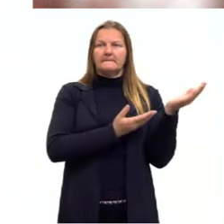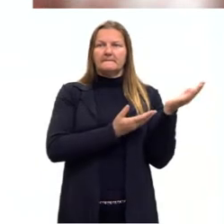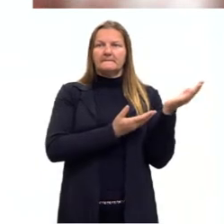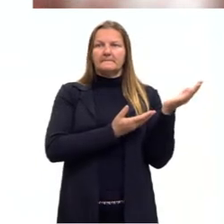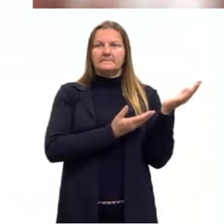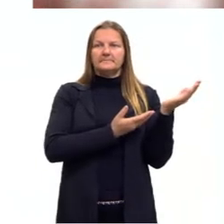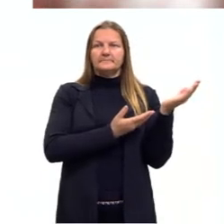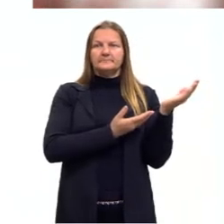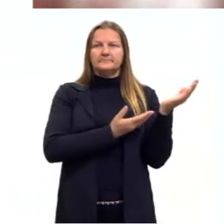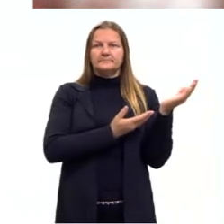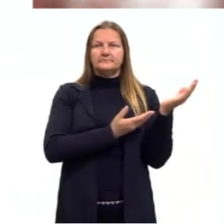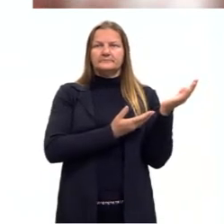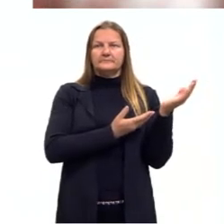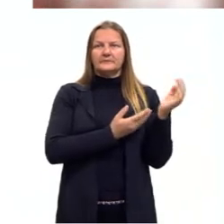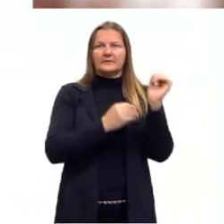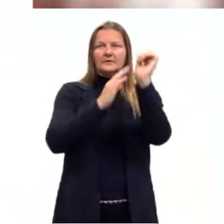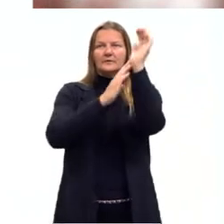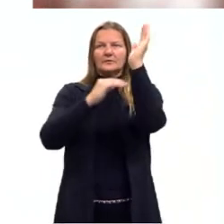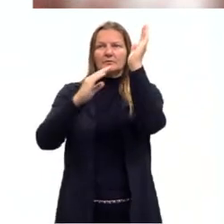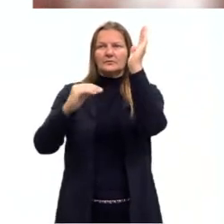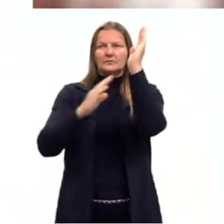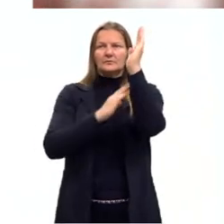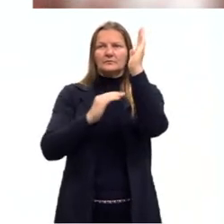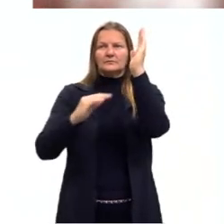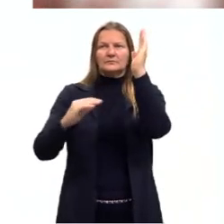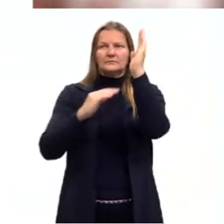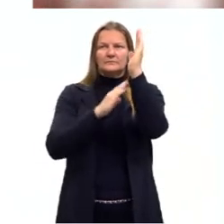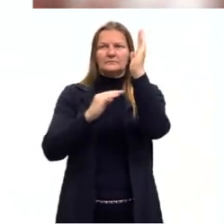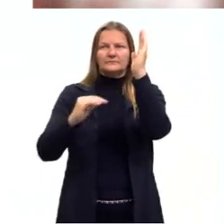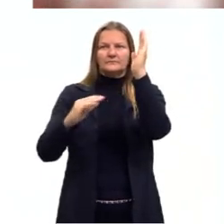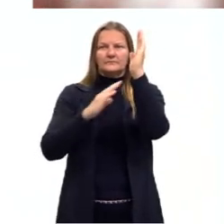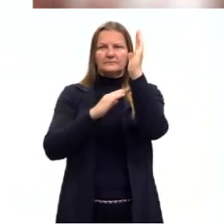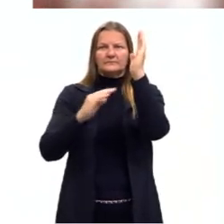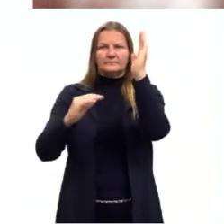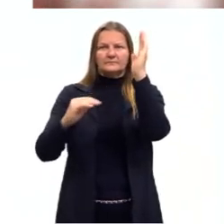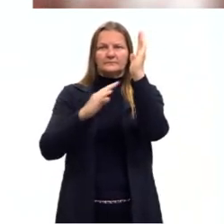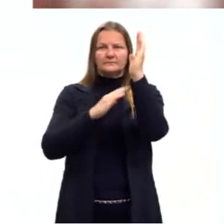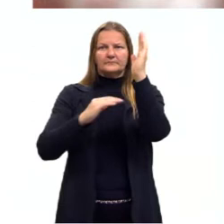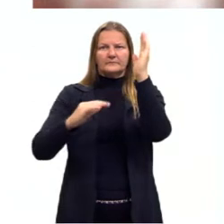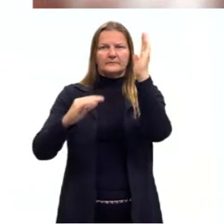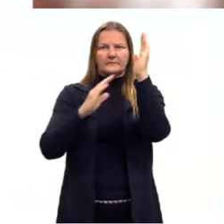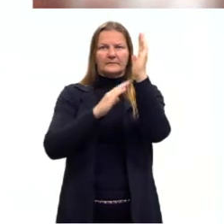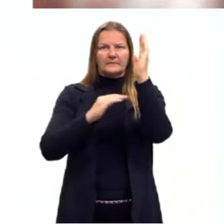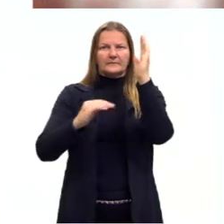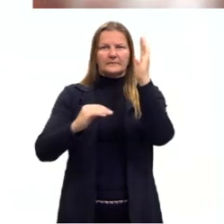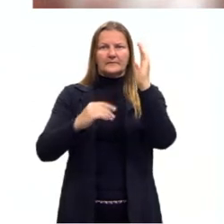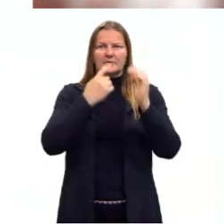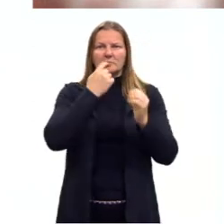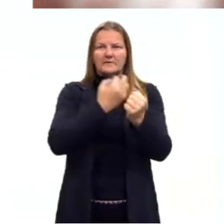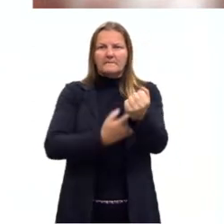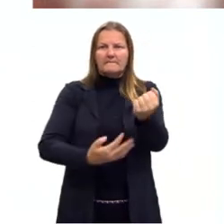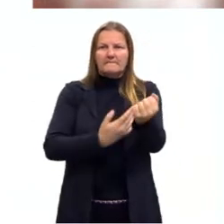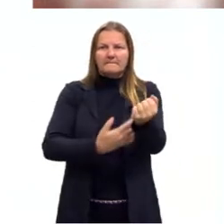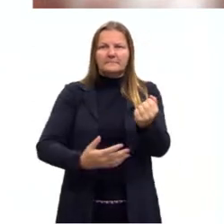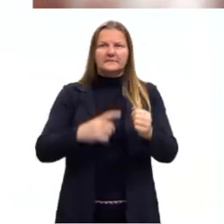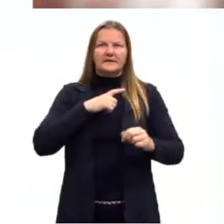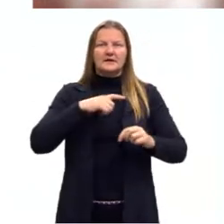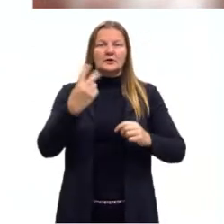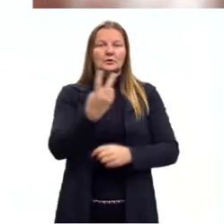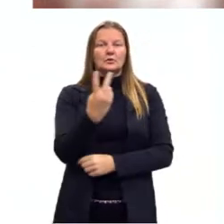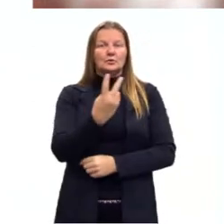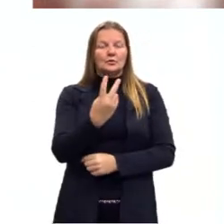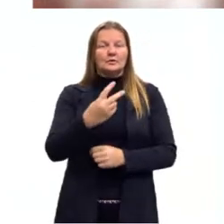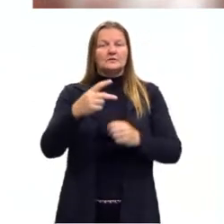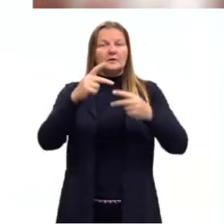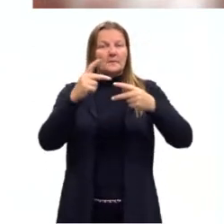agora no plasma tá lá no plasma sanguíneo humano podem existir duas